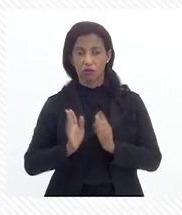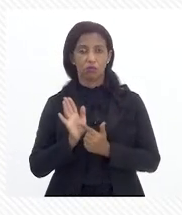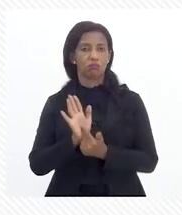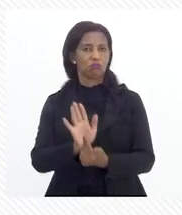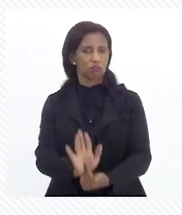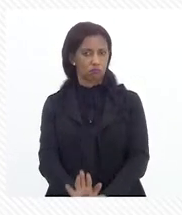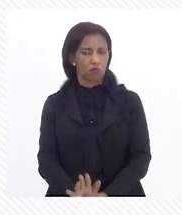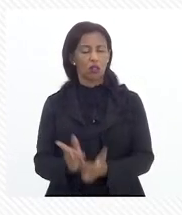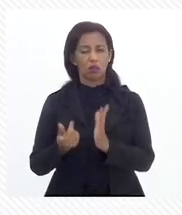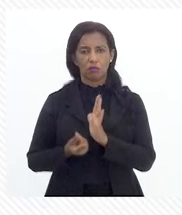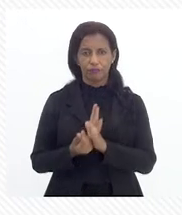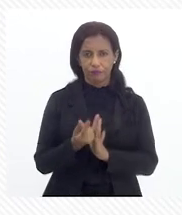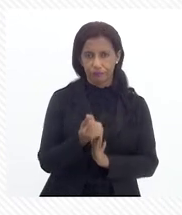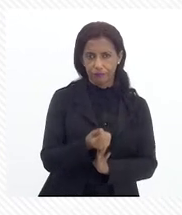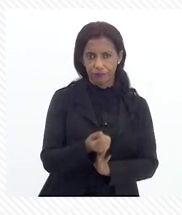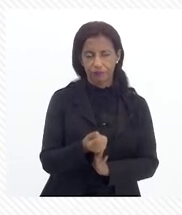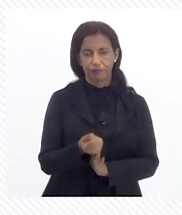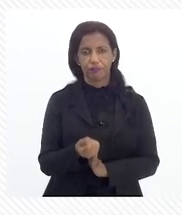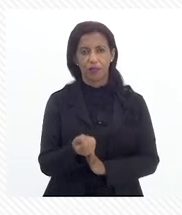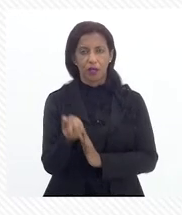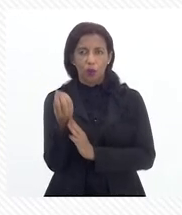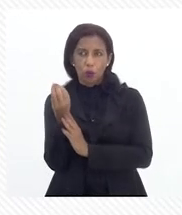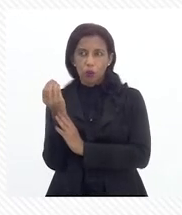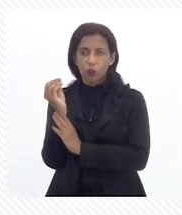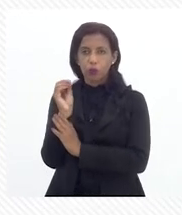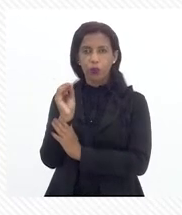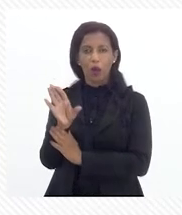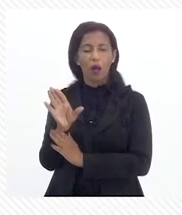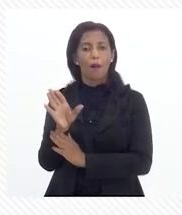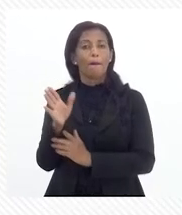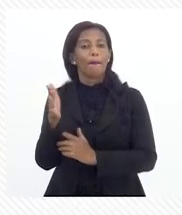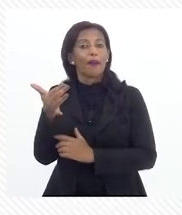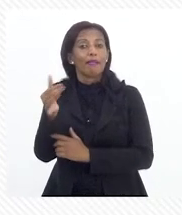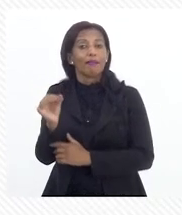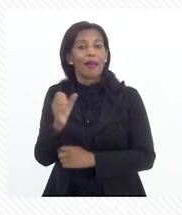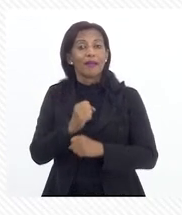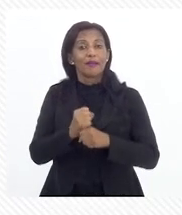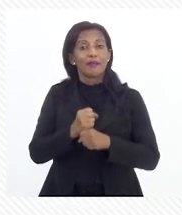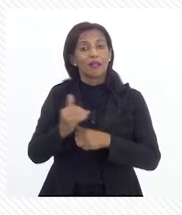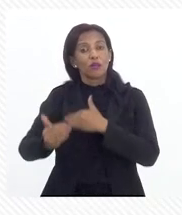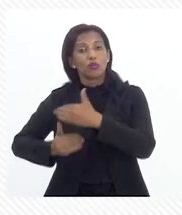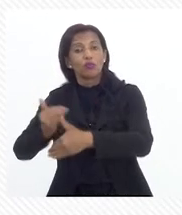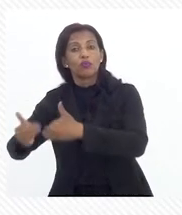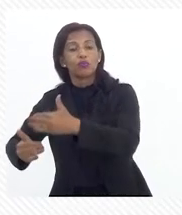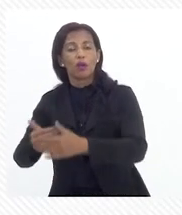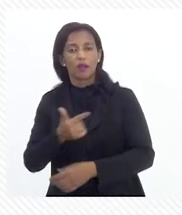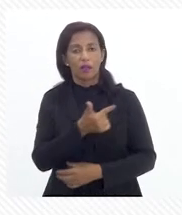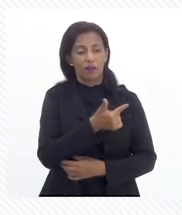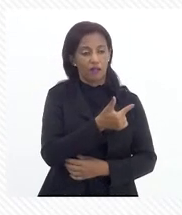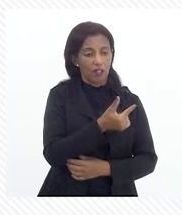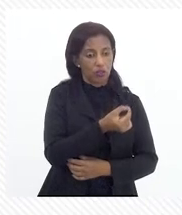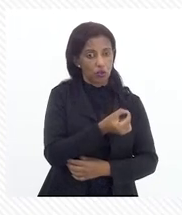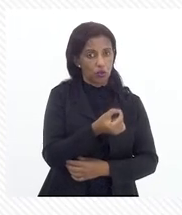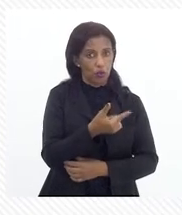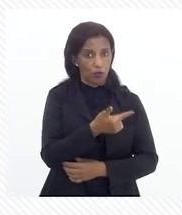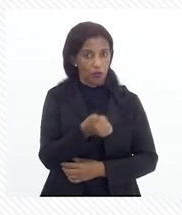demonstrações financeiras e projetamos isso para 10 anos que vai de 2021